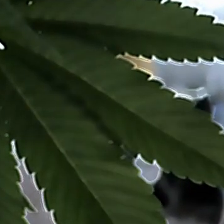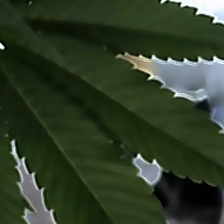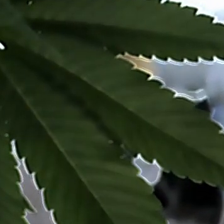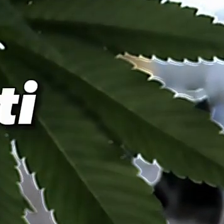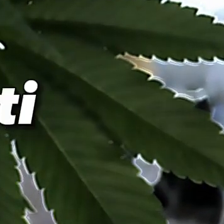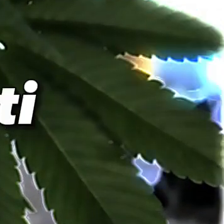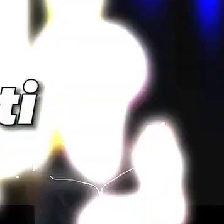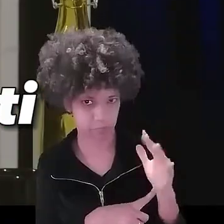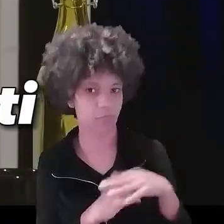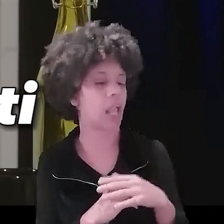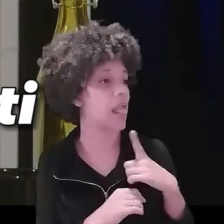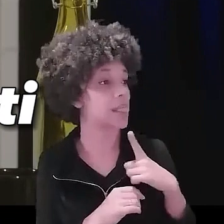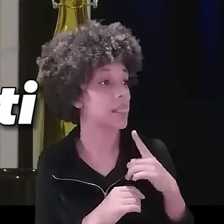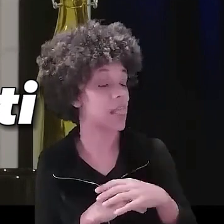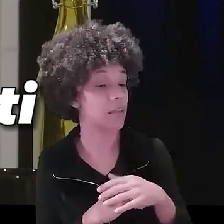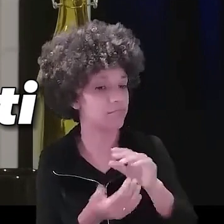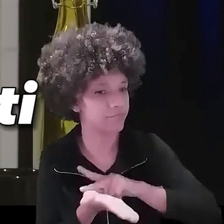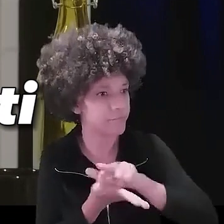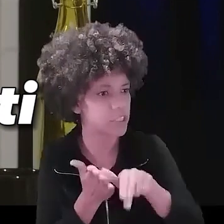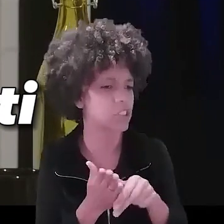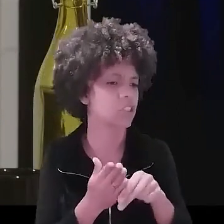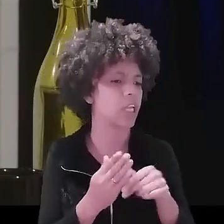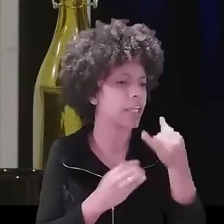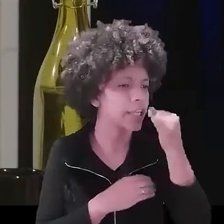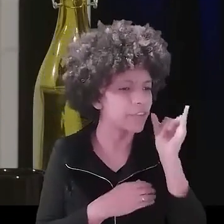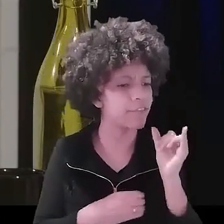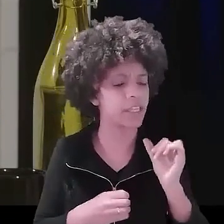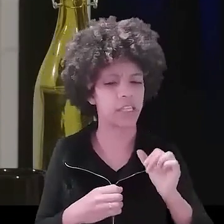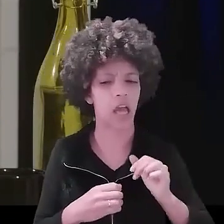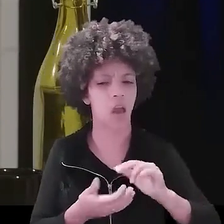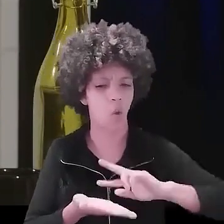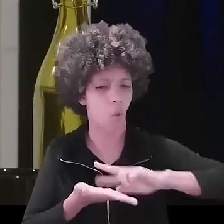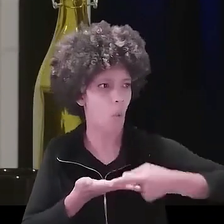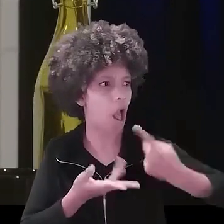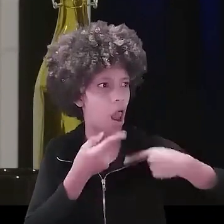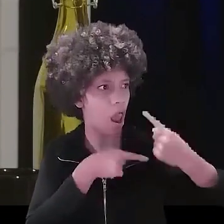substâncias específicas que têm altas atividades antitumorais, antiepilépticas,